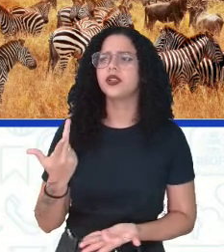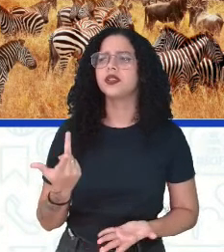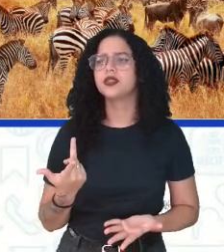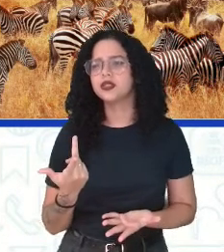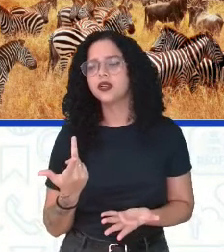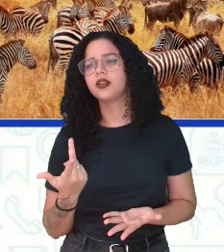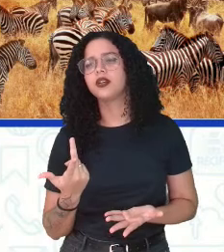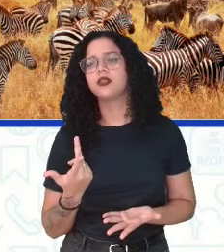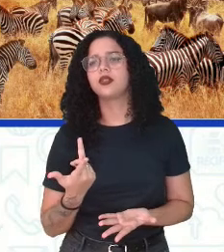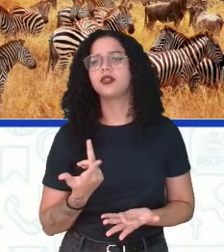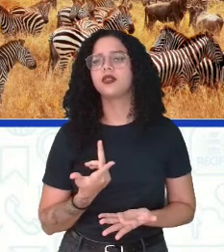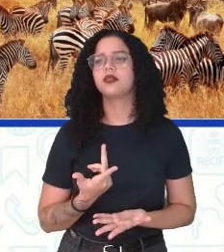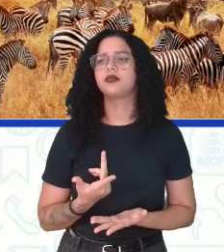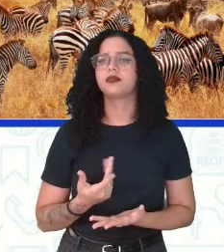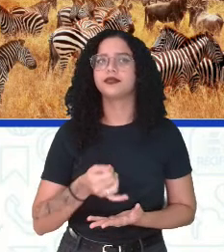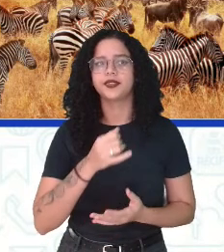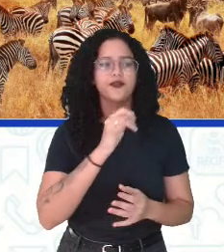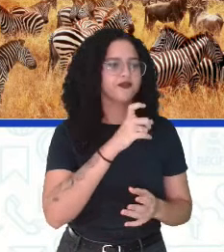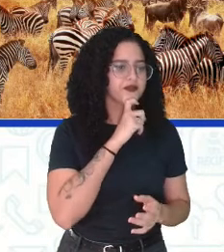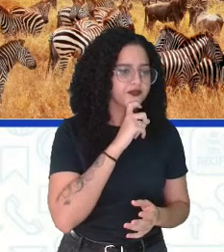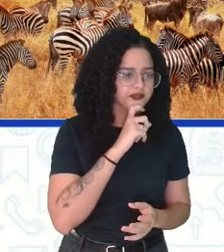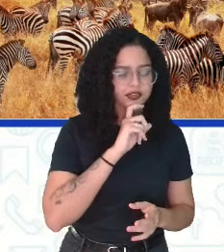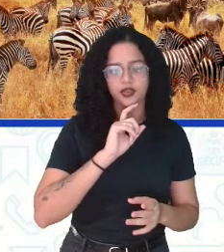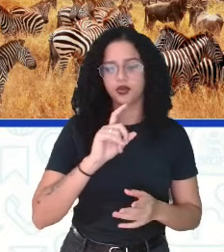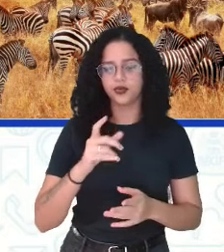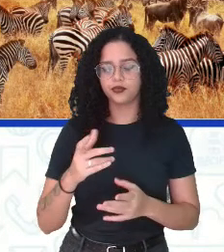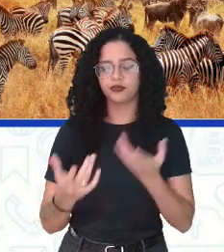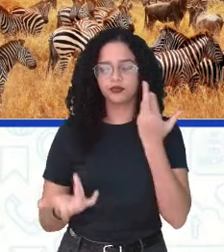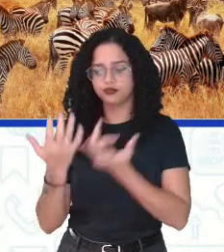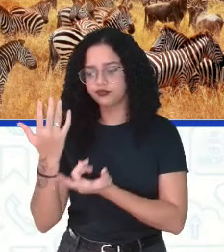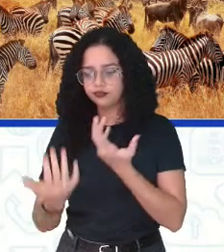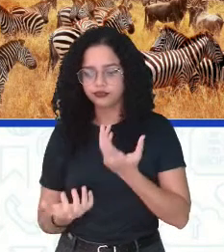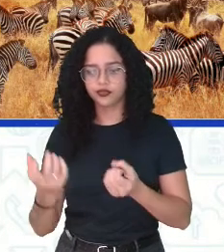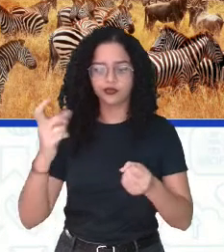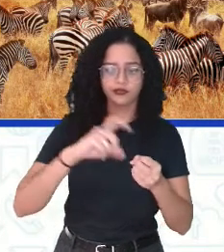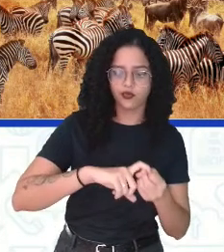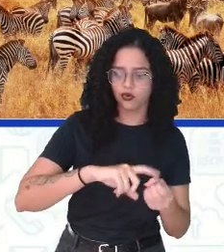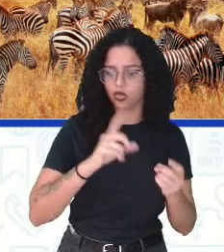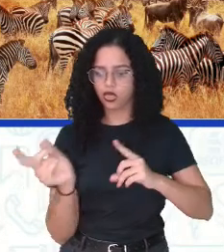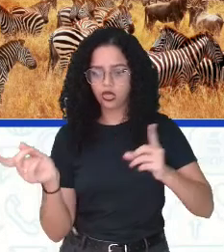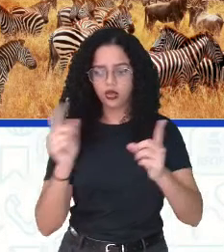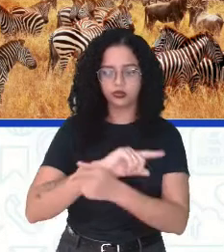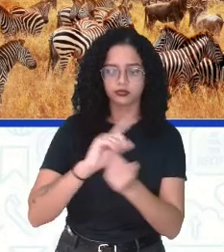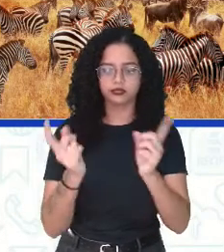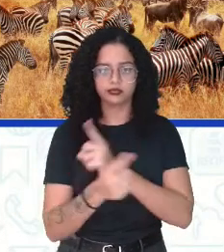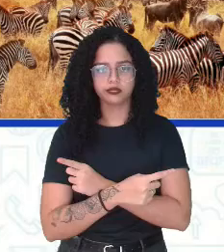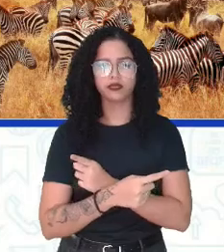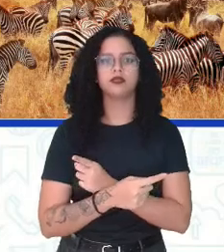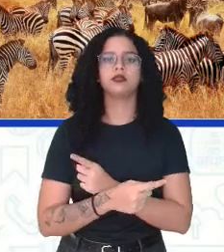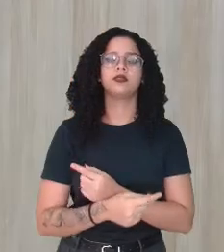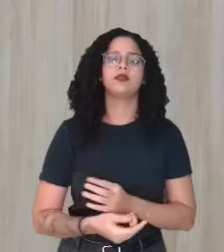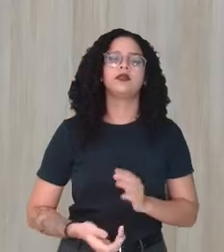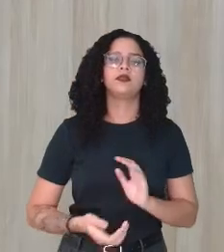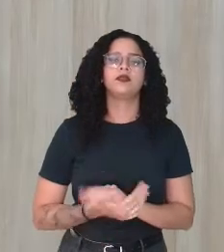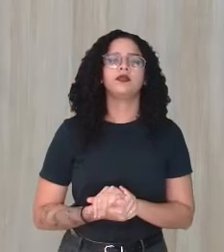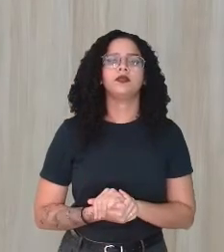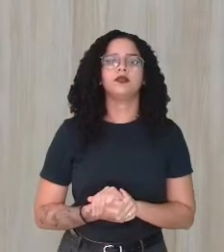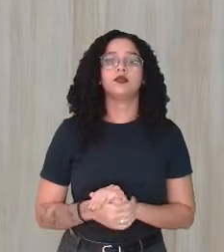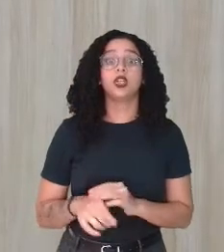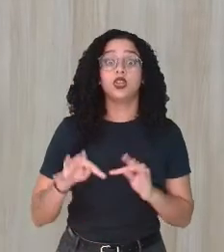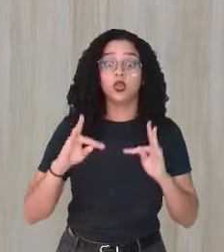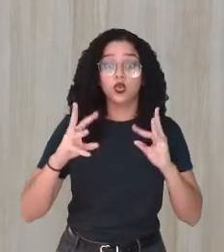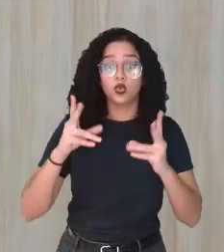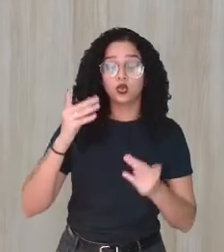que aconteceu, né, de resfriamento, de, né, volta, né, fica quente de novo a Terra e tudo mais. Isso